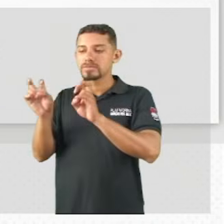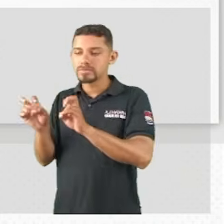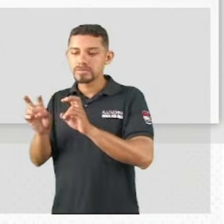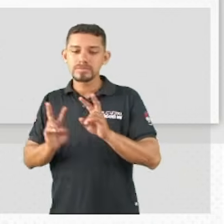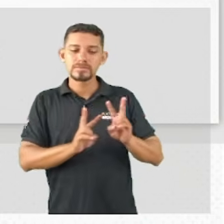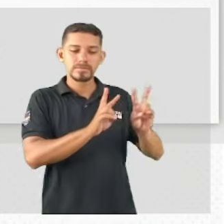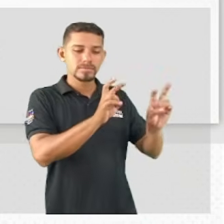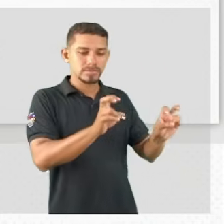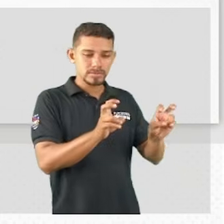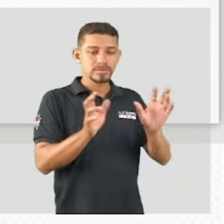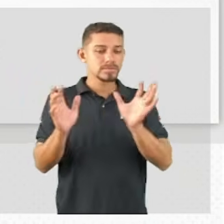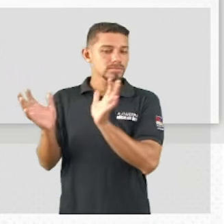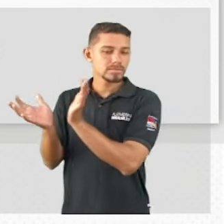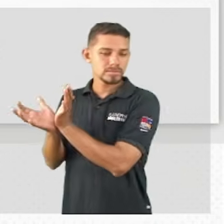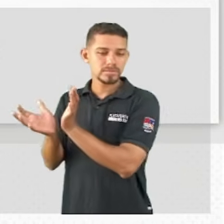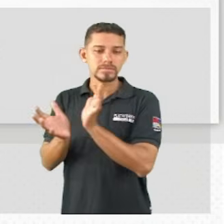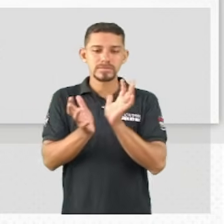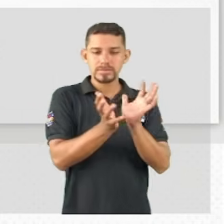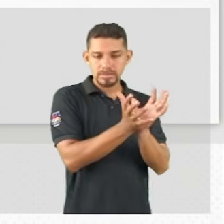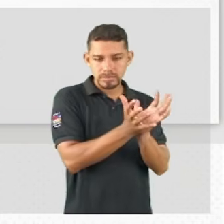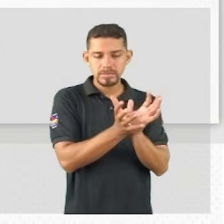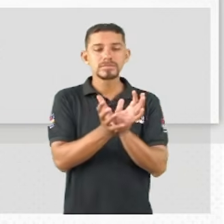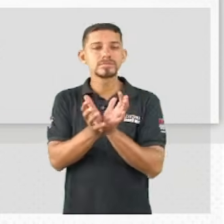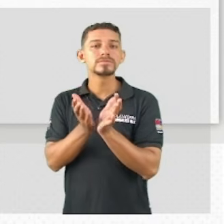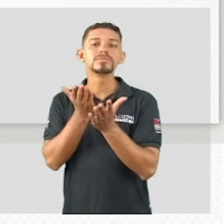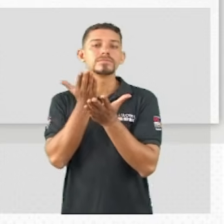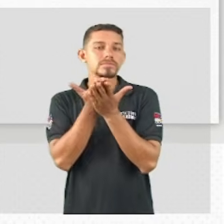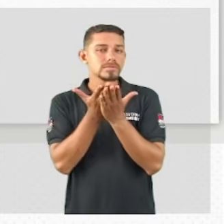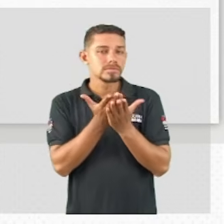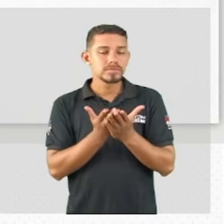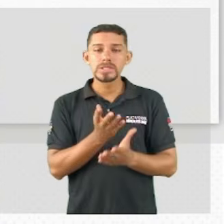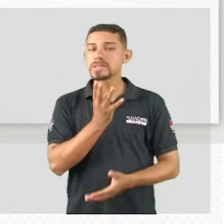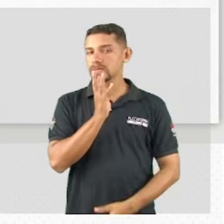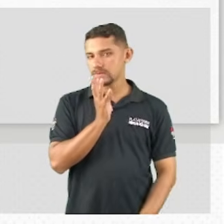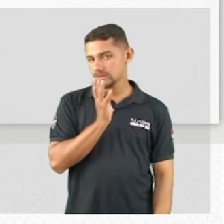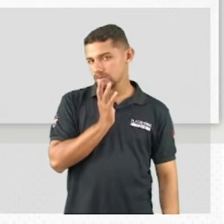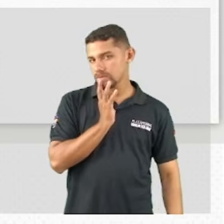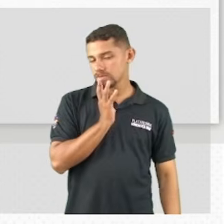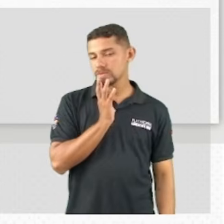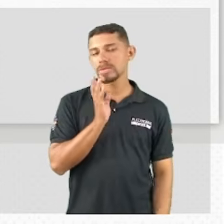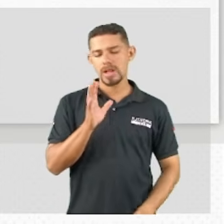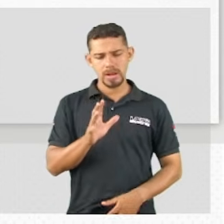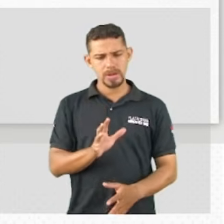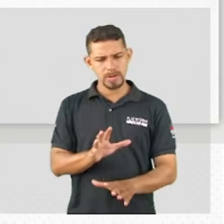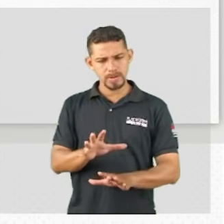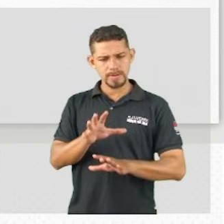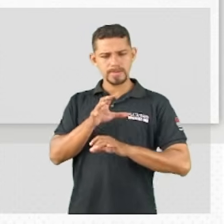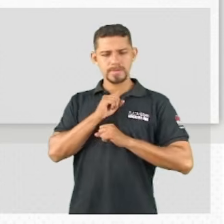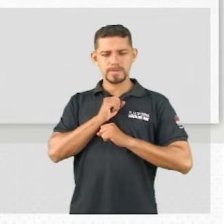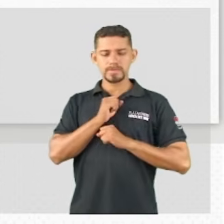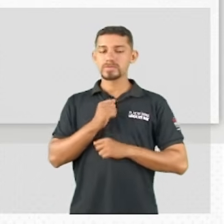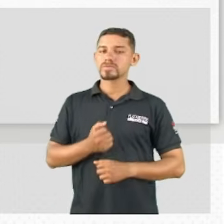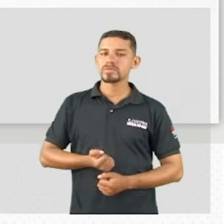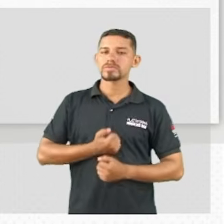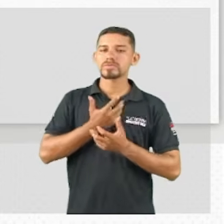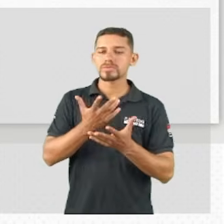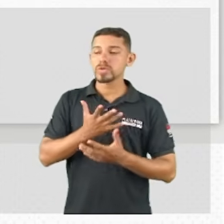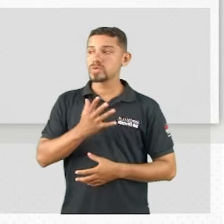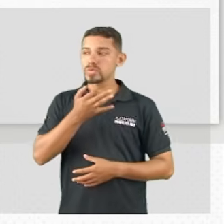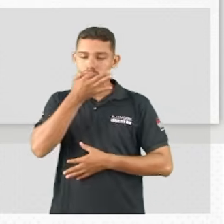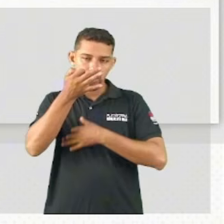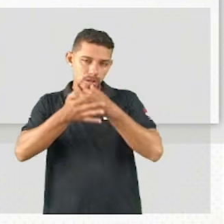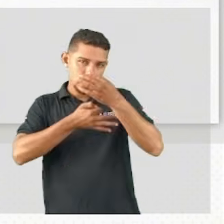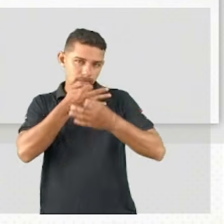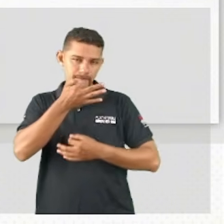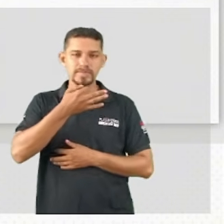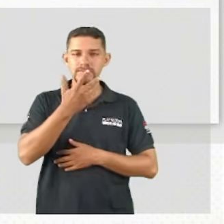grupos vão precisar conhecer muito bem sobre a temática para poder conseguir extrair argumentos bons para convencer as